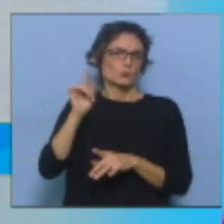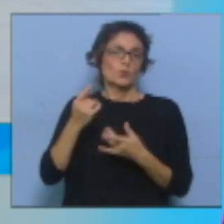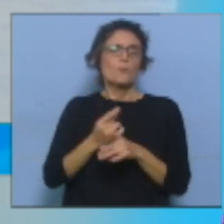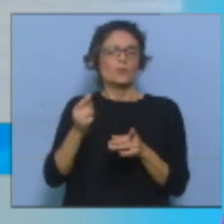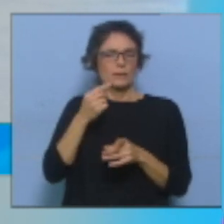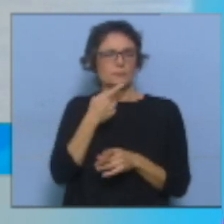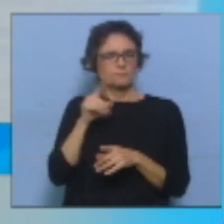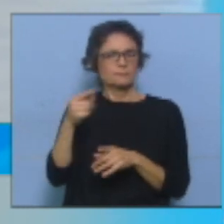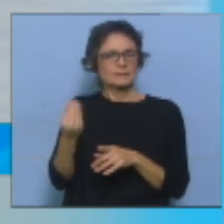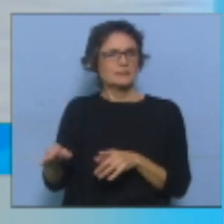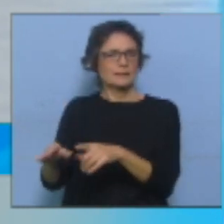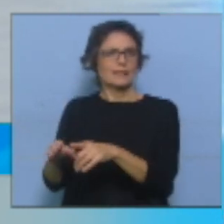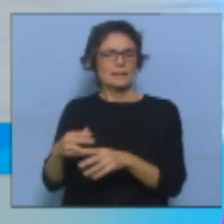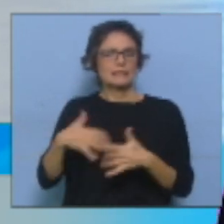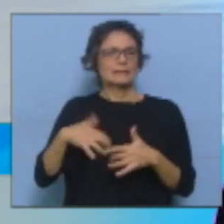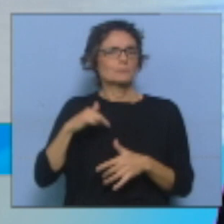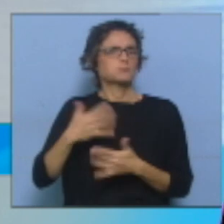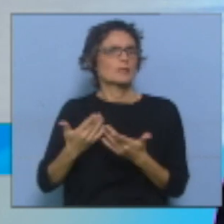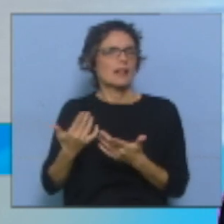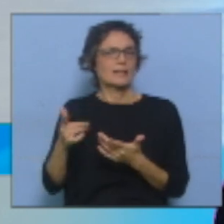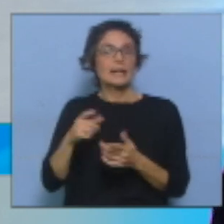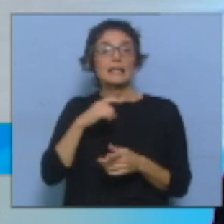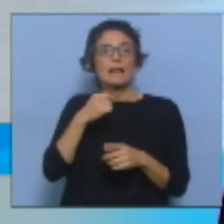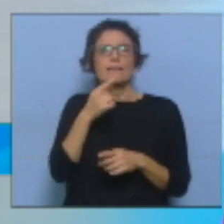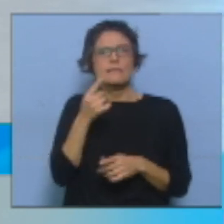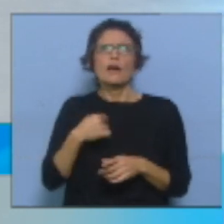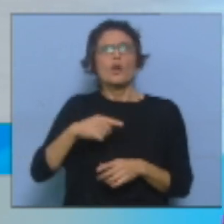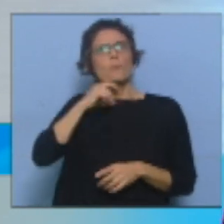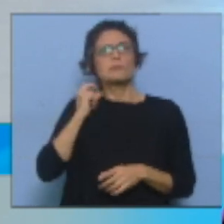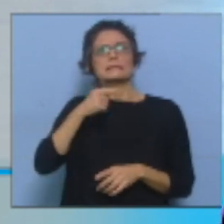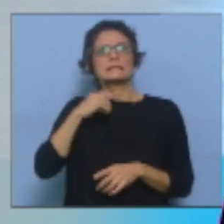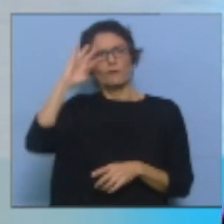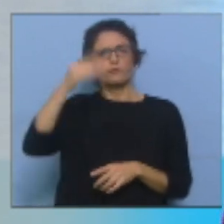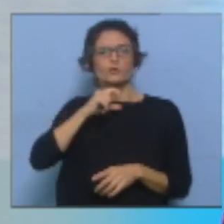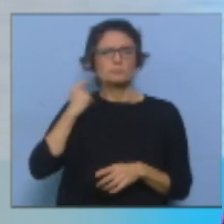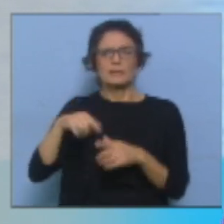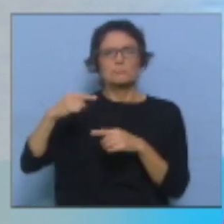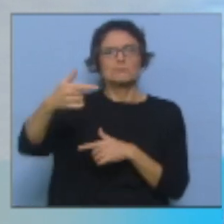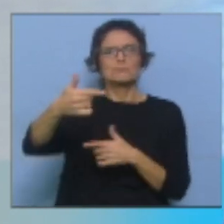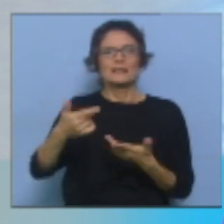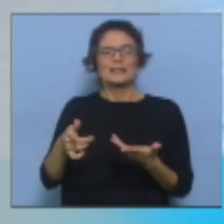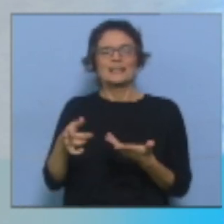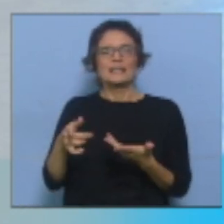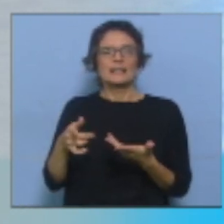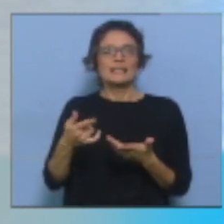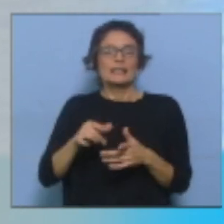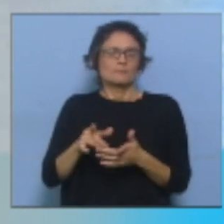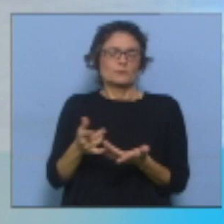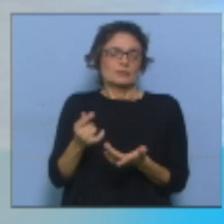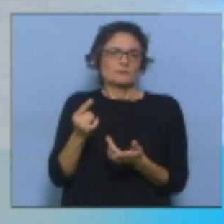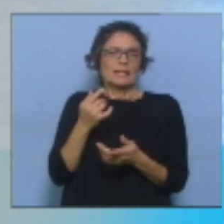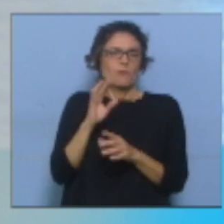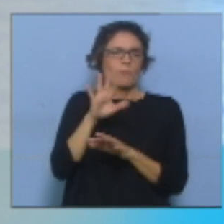inquietação e dizia que queria ser padre, mas nós nunca ligámos muito e achámos quando crescesse que aquilo ia passar. Mas efetivamente não passou e foi cada vez ficando